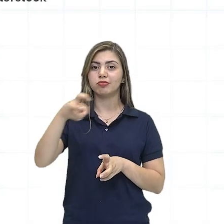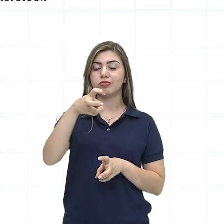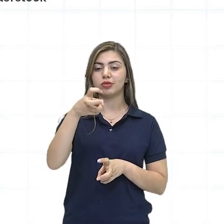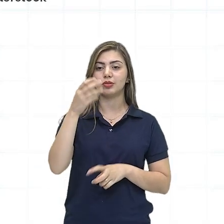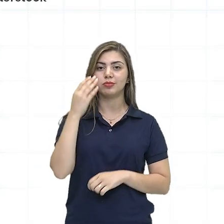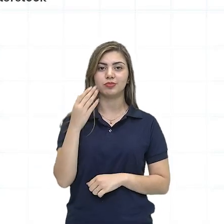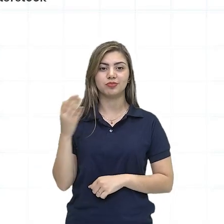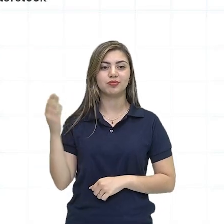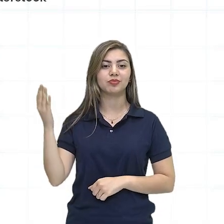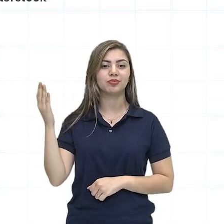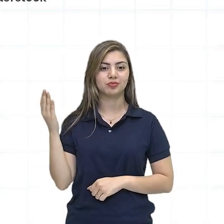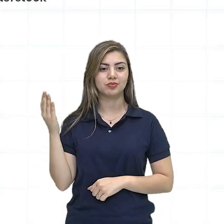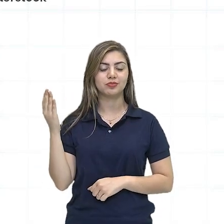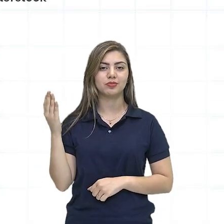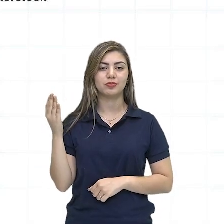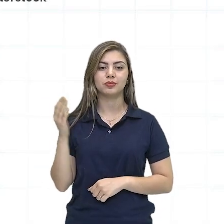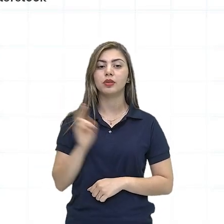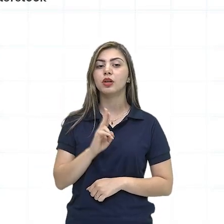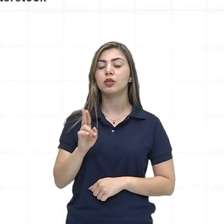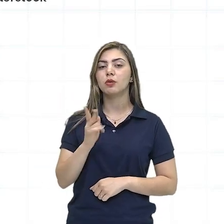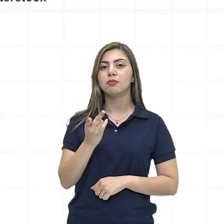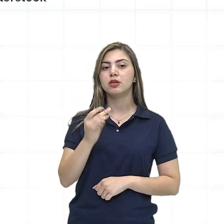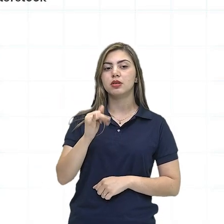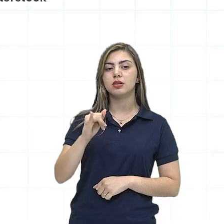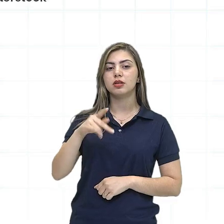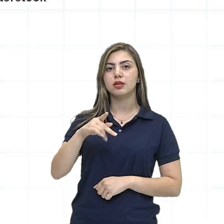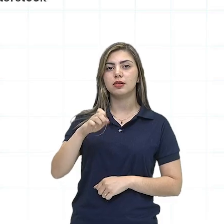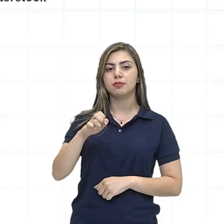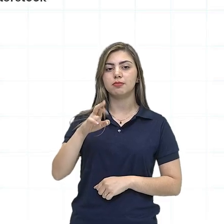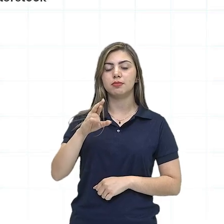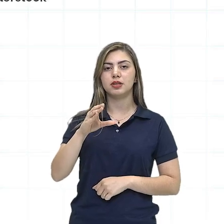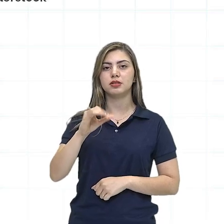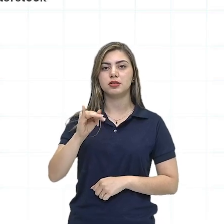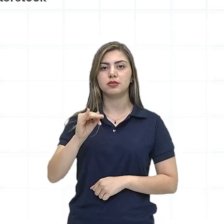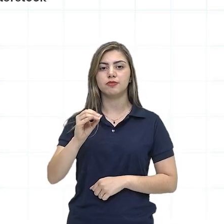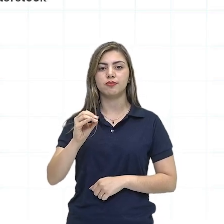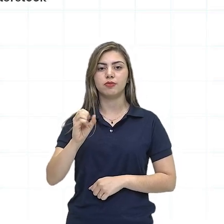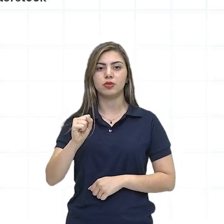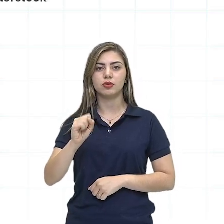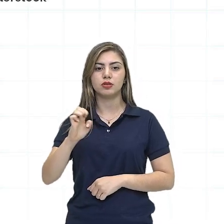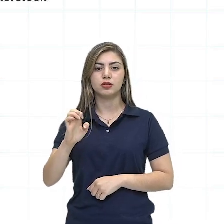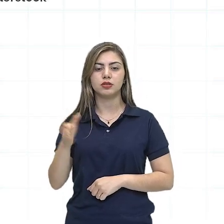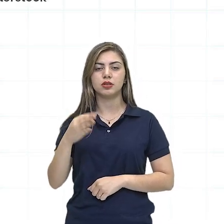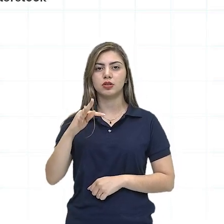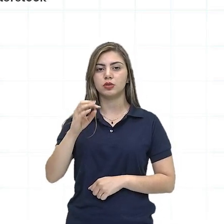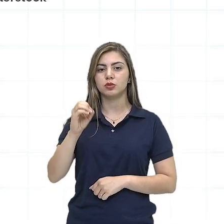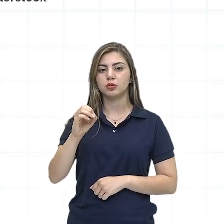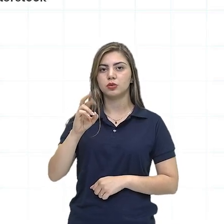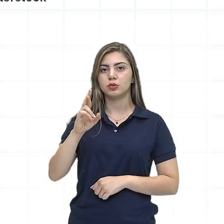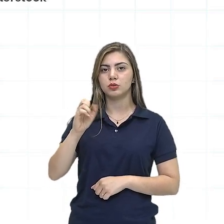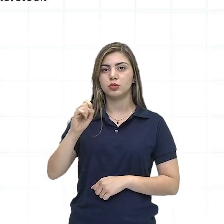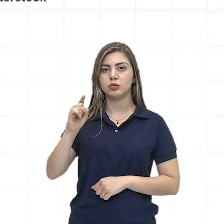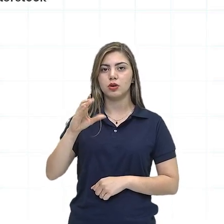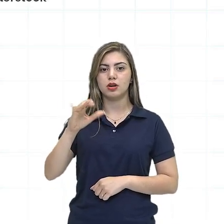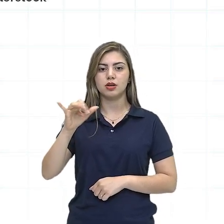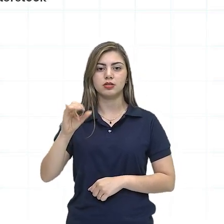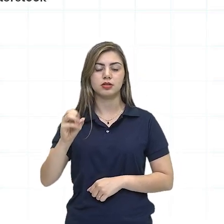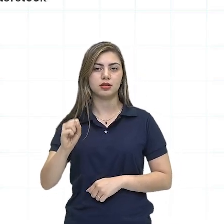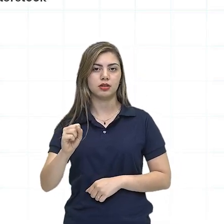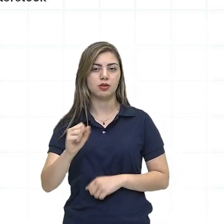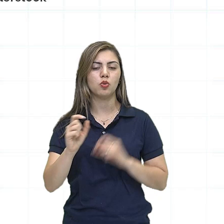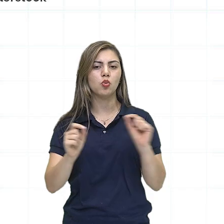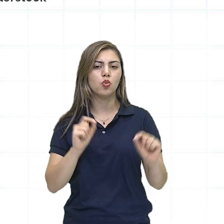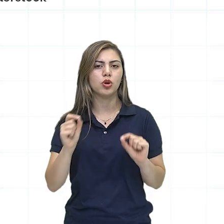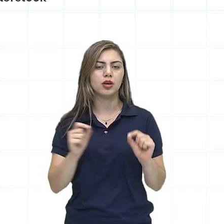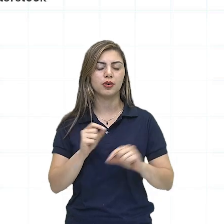coluna. Começando então pela hipercifose torácica. A hipercifose torácica,